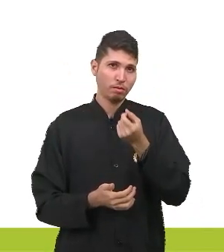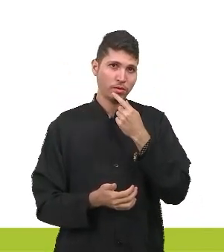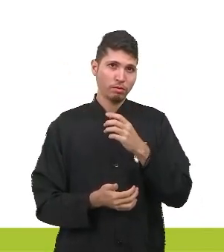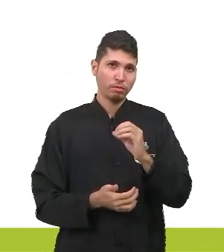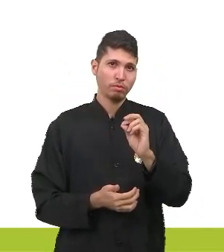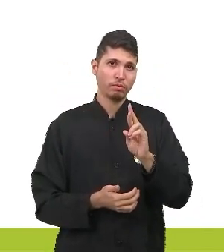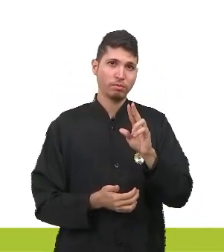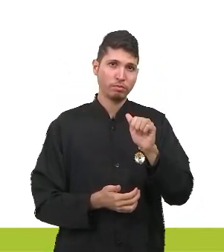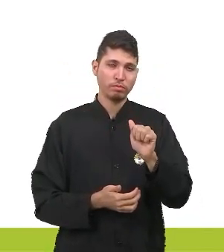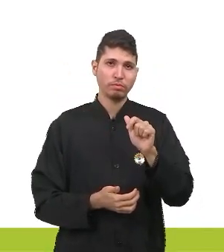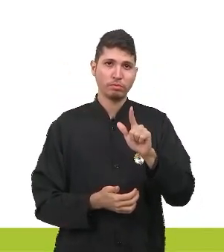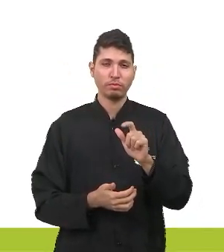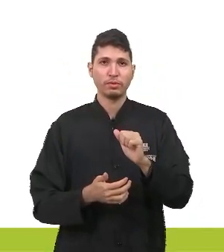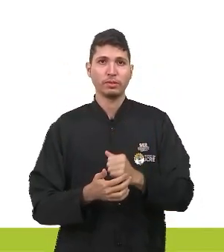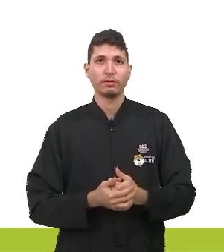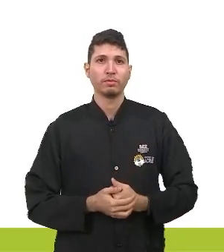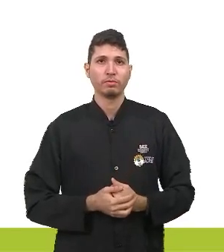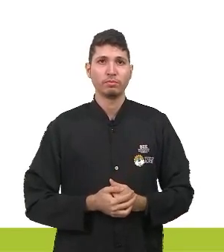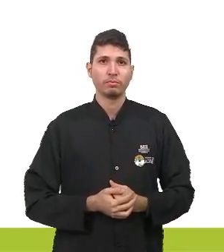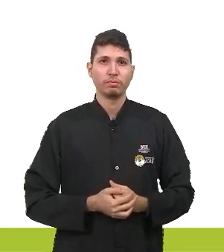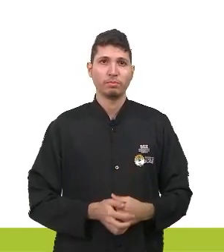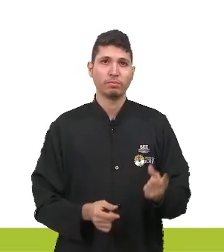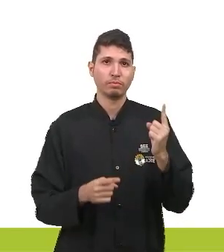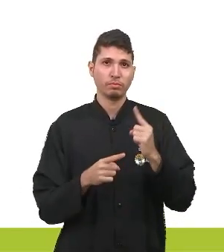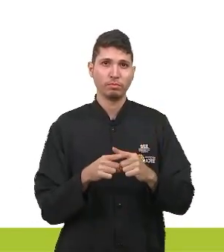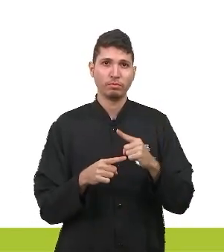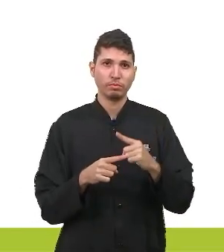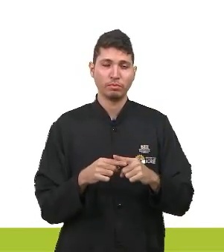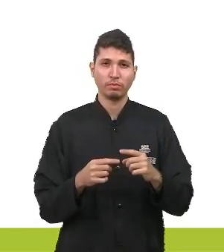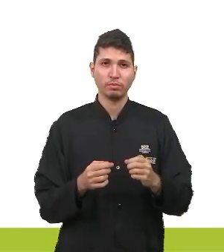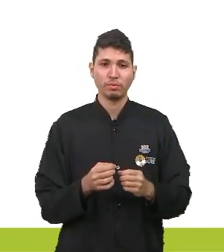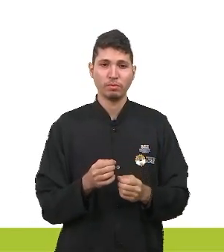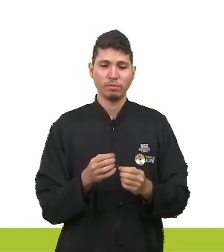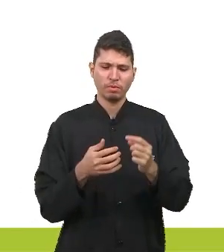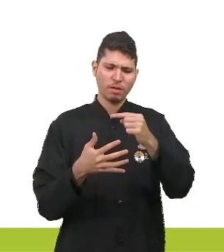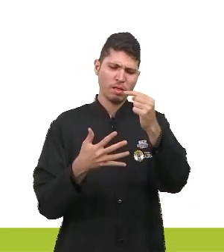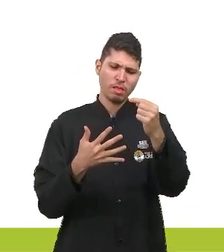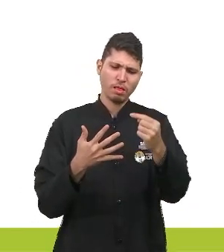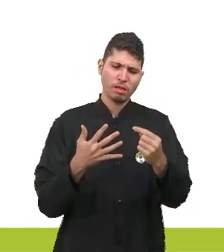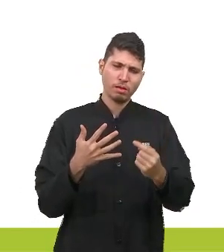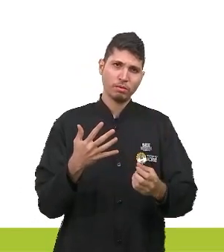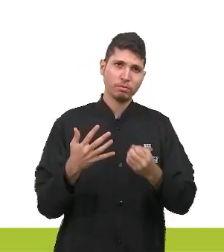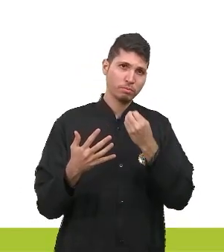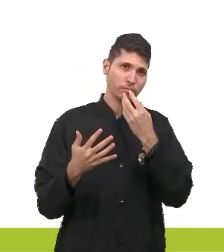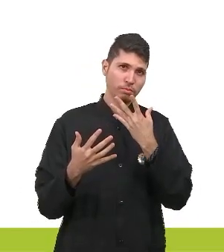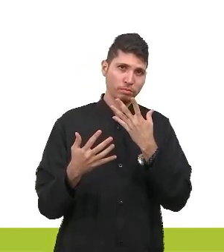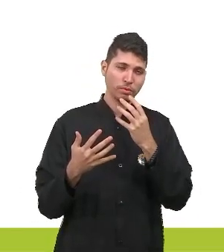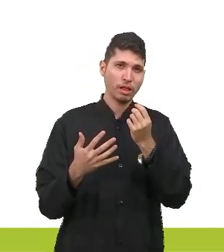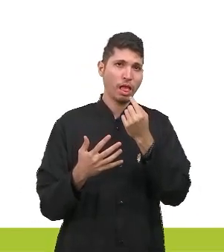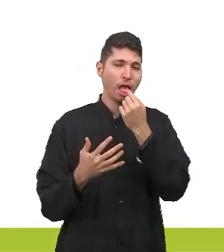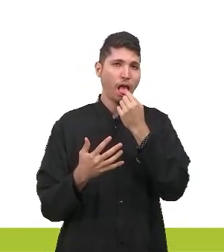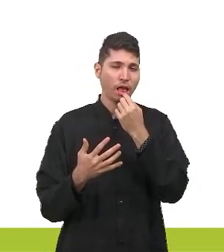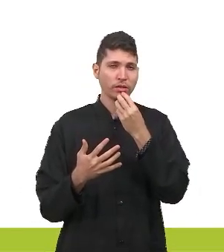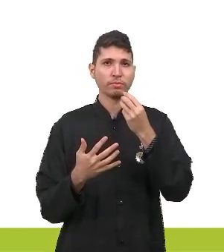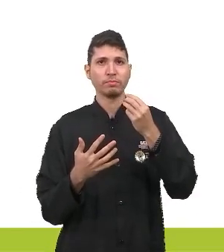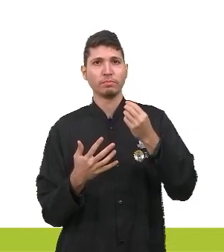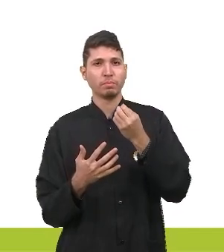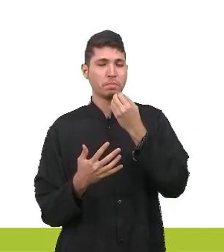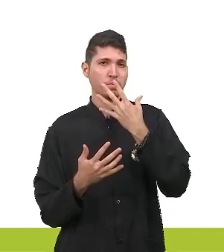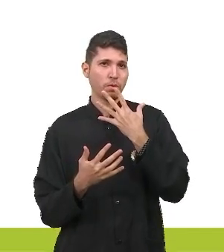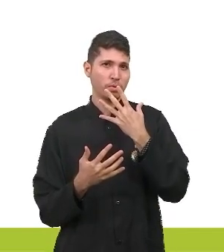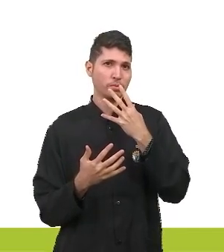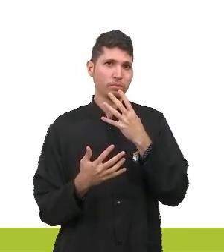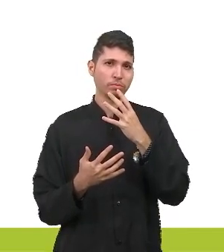oral, pois trazem uma série de benefícios como alteração de sabor em medicamentos que tenham gosto